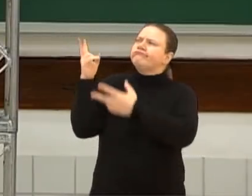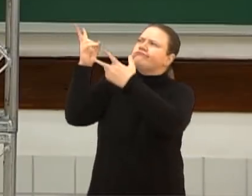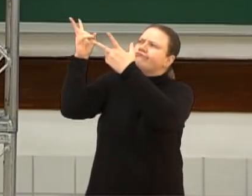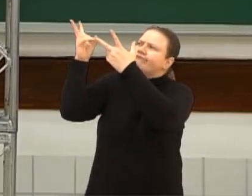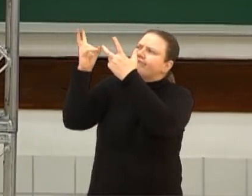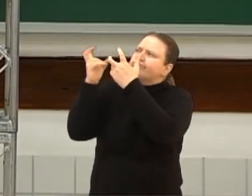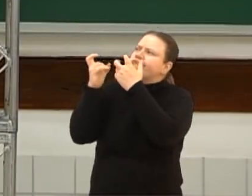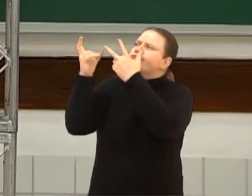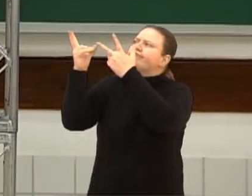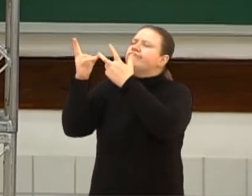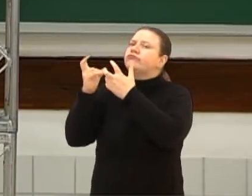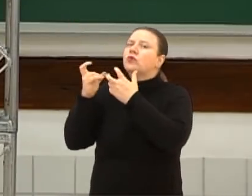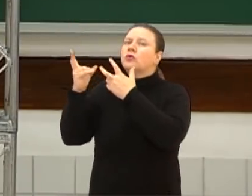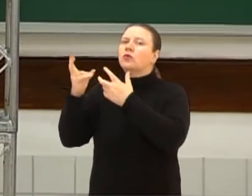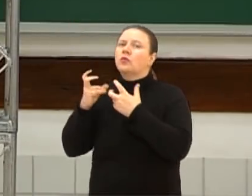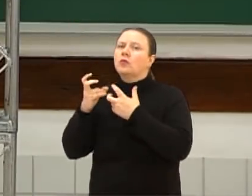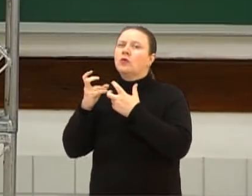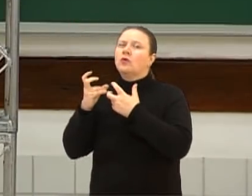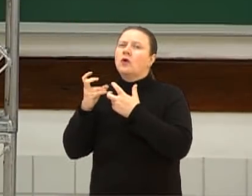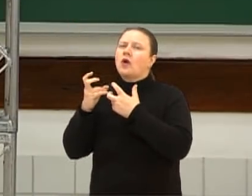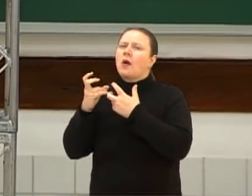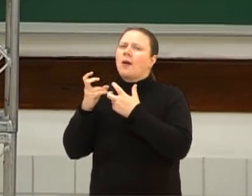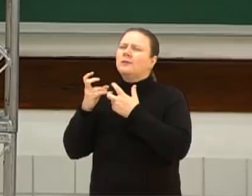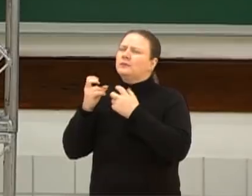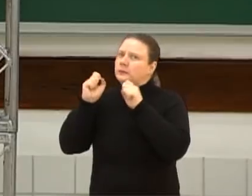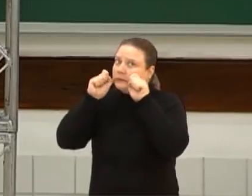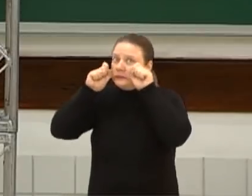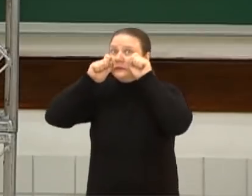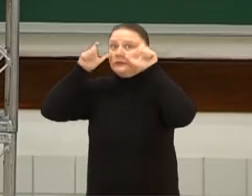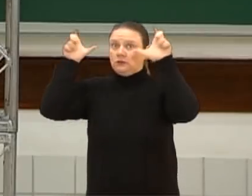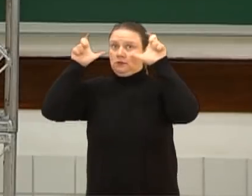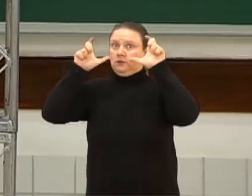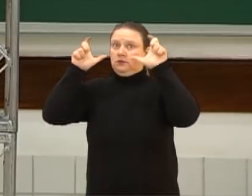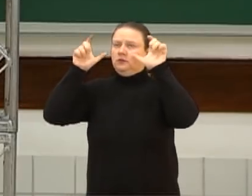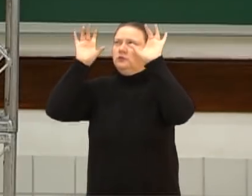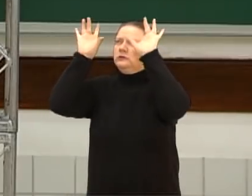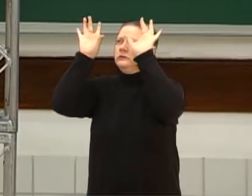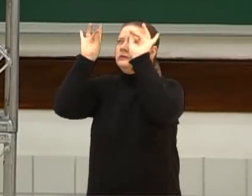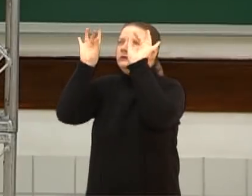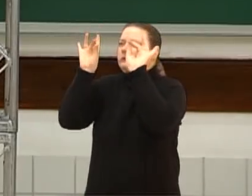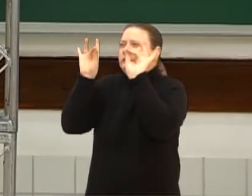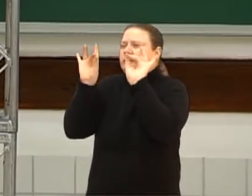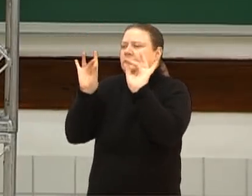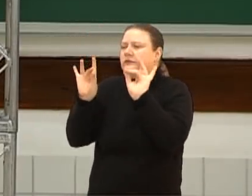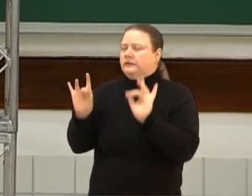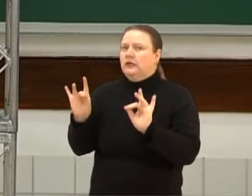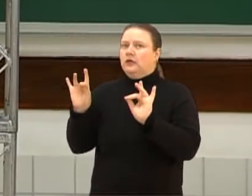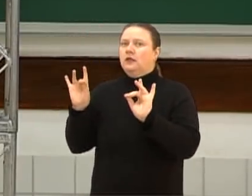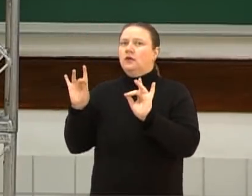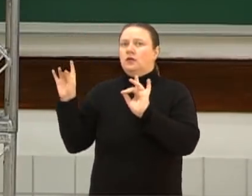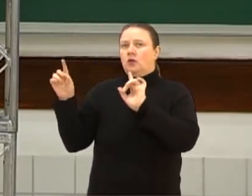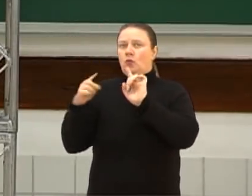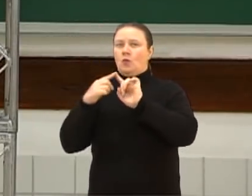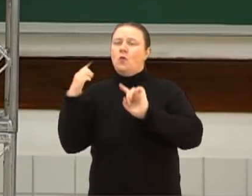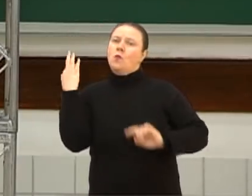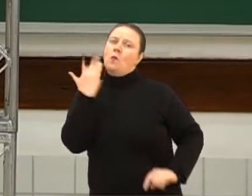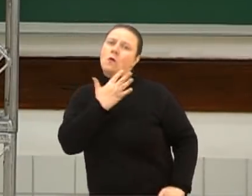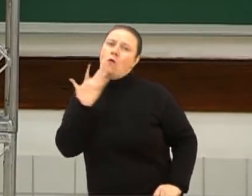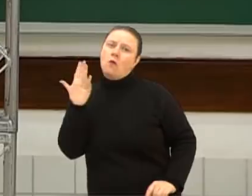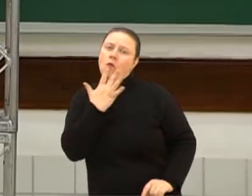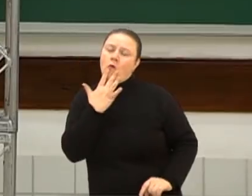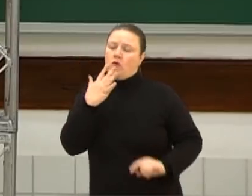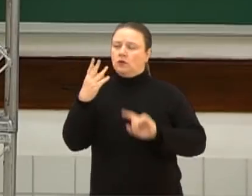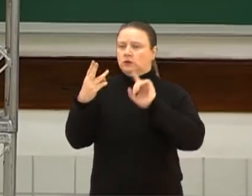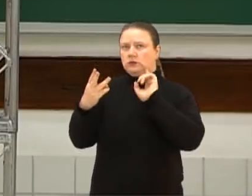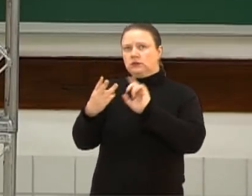tela, que nós notemos todos os detalhes, a riqueza de detalhes, as cores, os